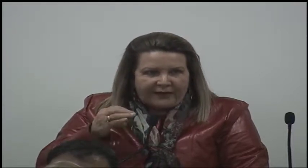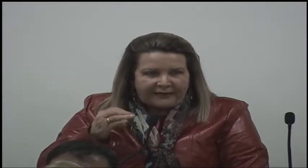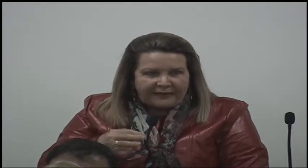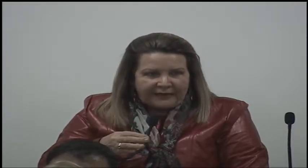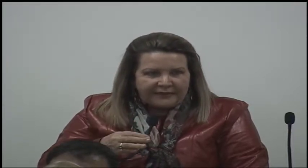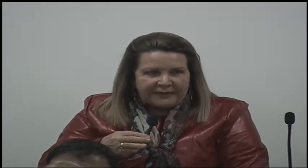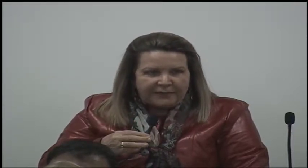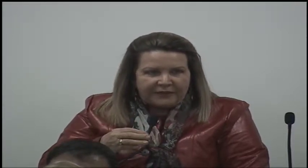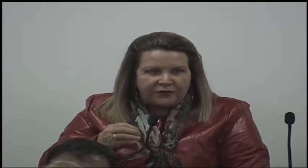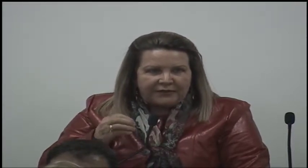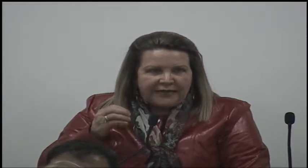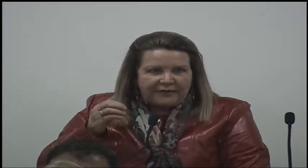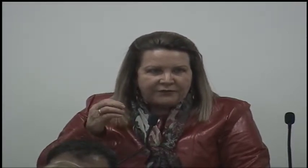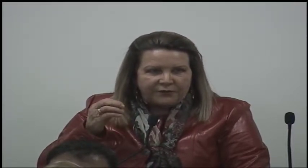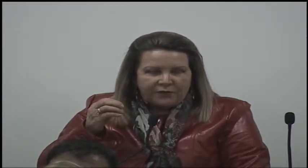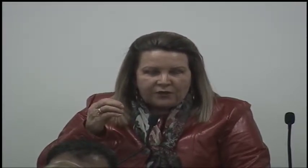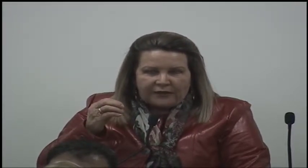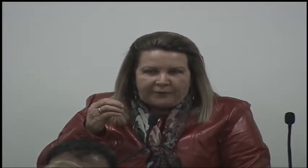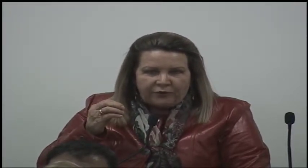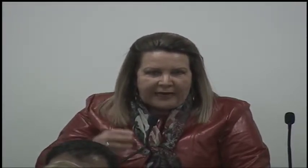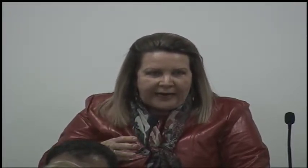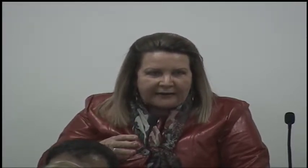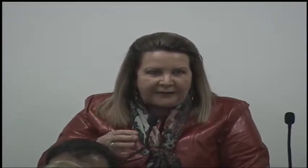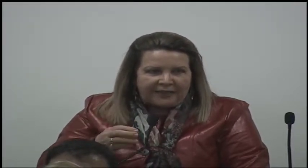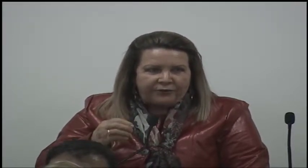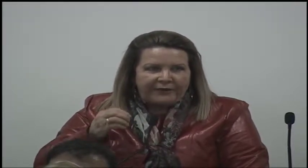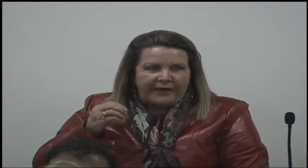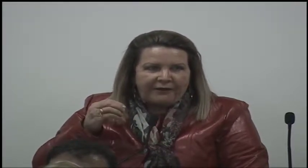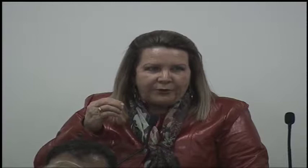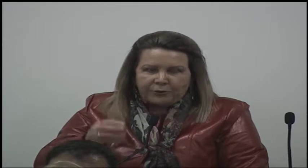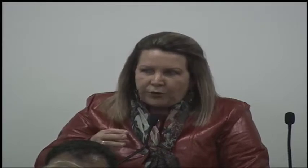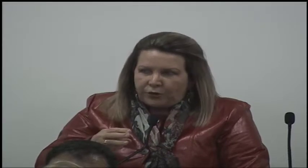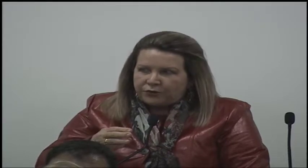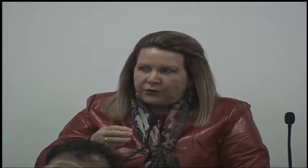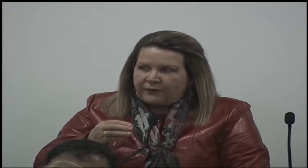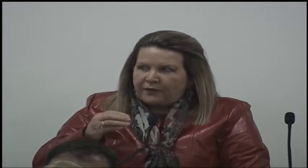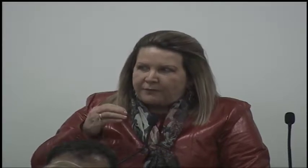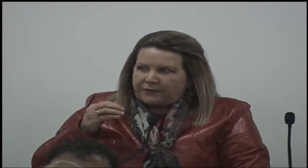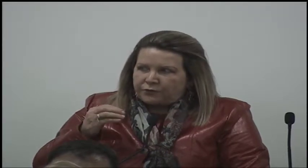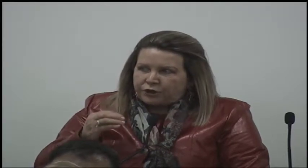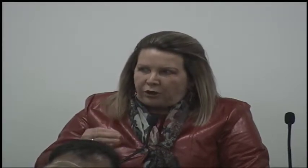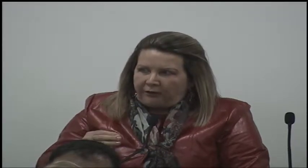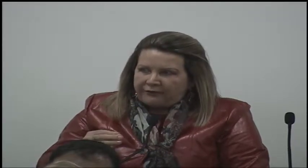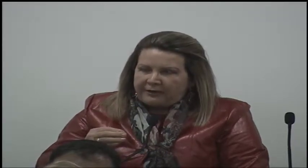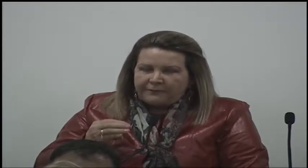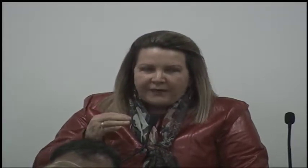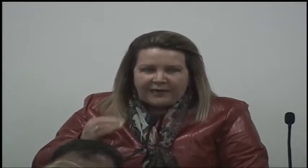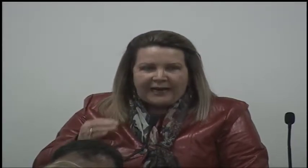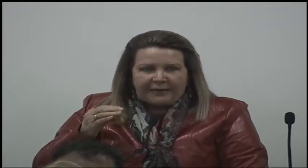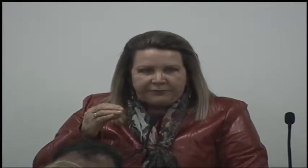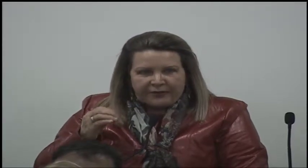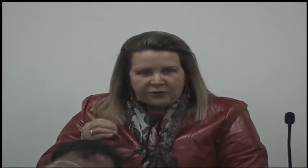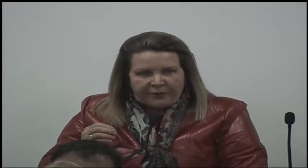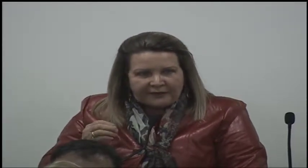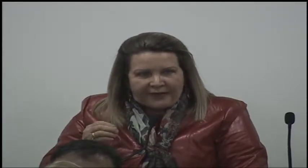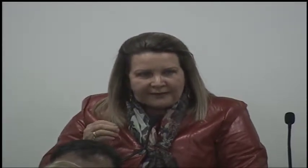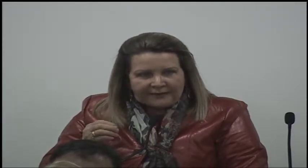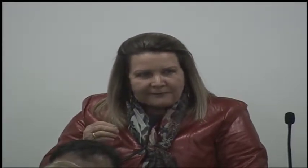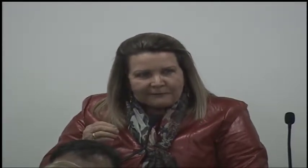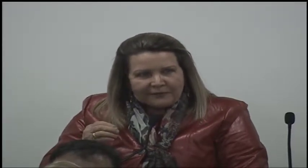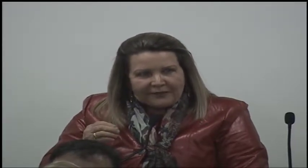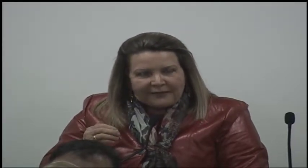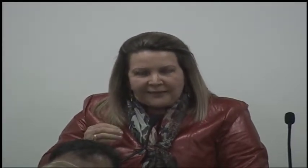né a criança que é mais vulnerável à mulher que está vulnerável idoso mas o jovem ele acaba ficando para